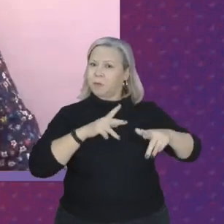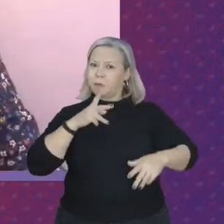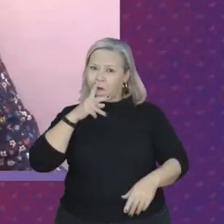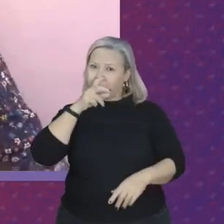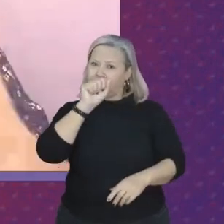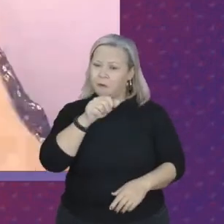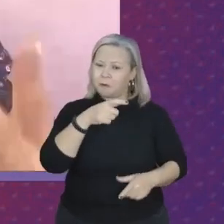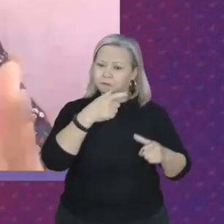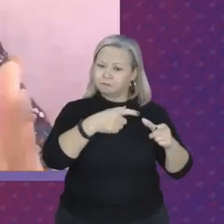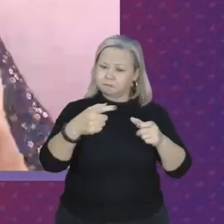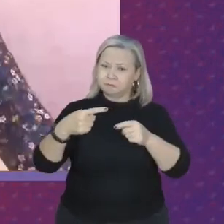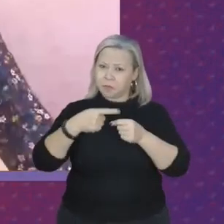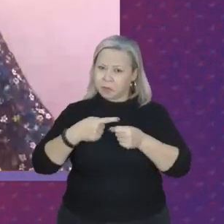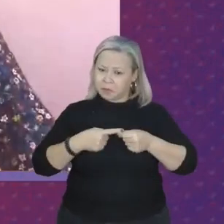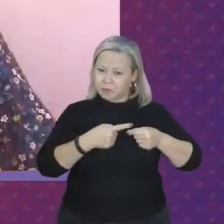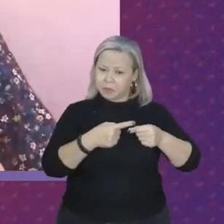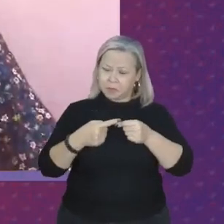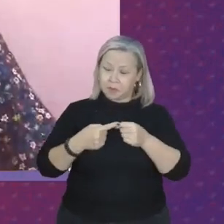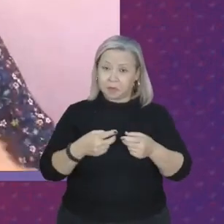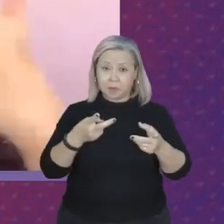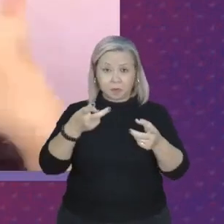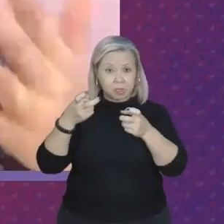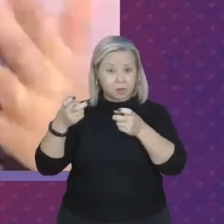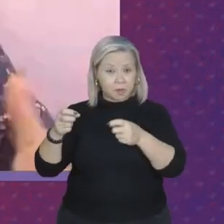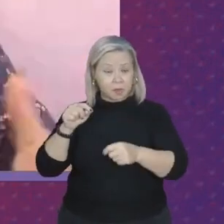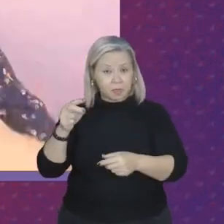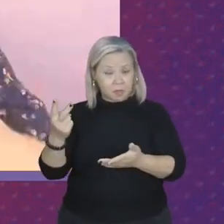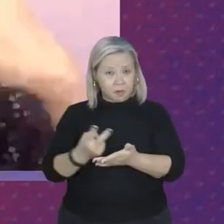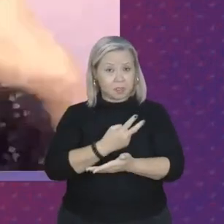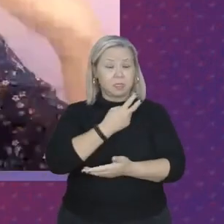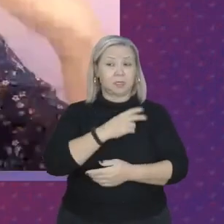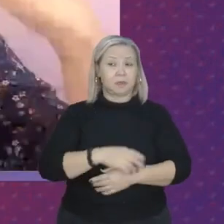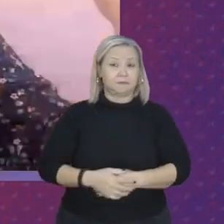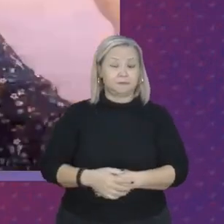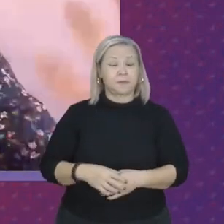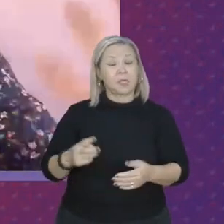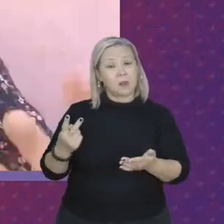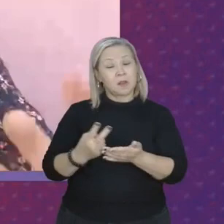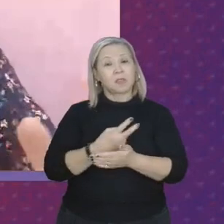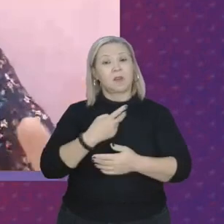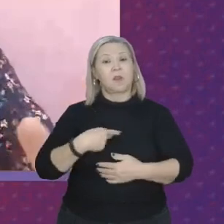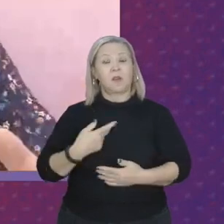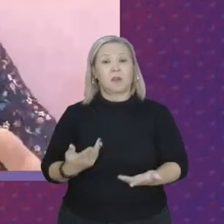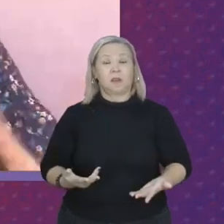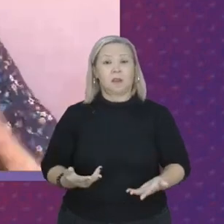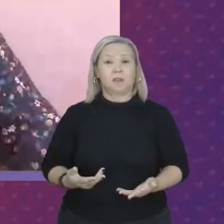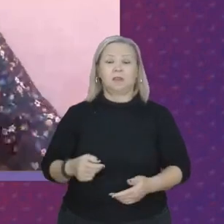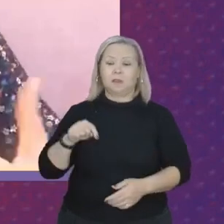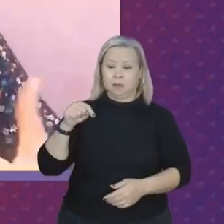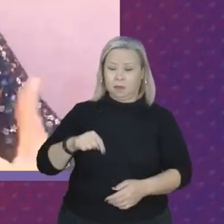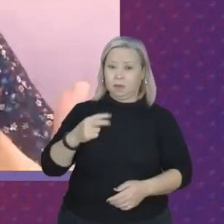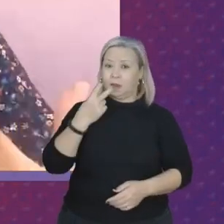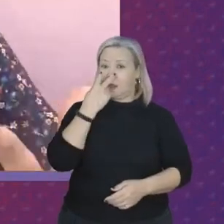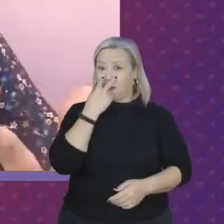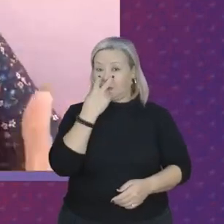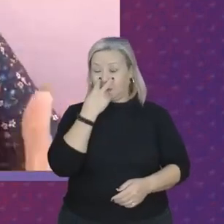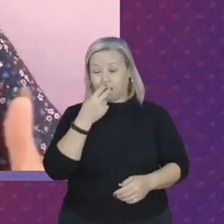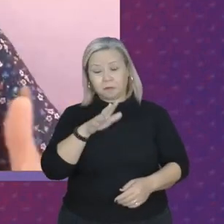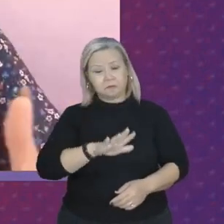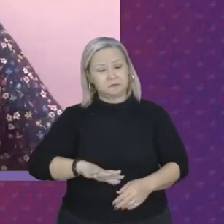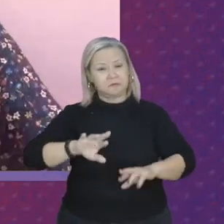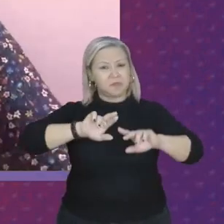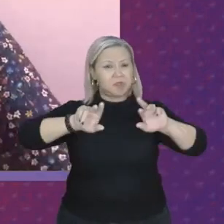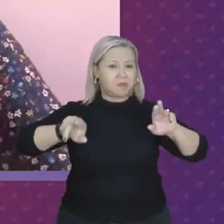as cidades. A gente viu isso acontecendo, aconteceu comigo aqui em Vitória, aconteceu com diversas companheiras do Partido dos Trabalhadores pelo Brasil